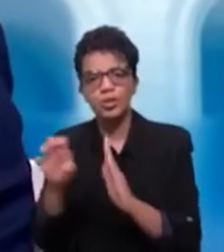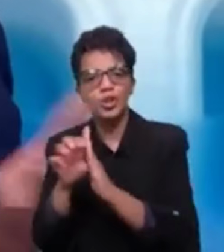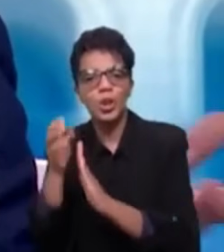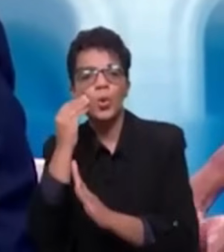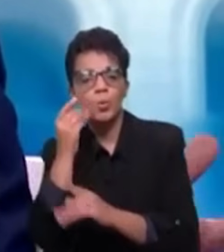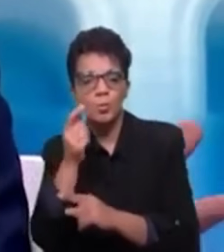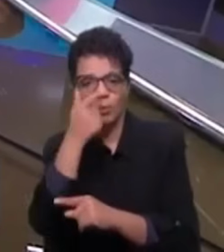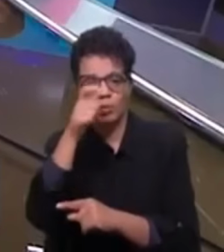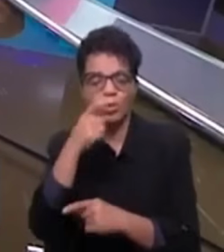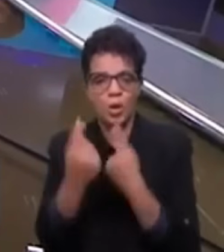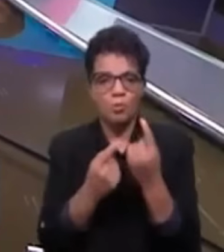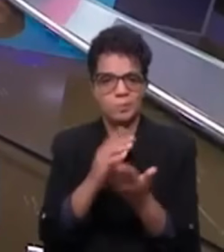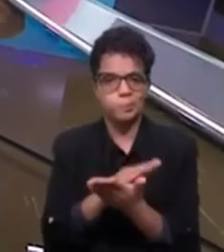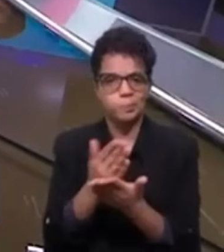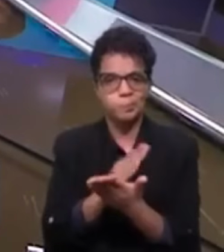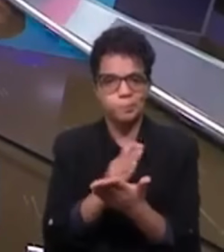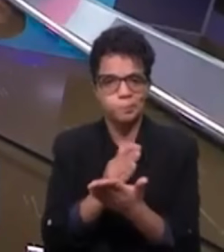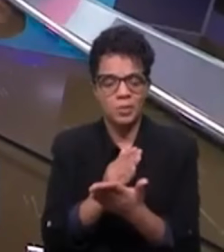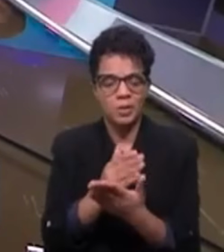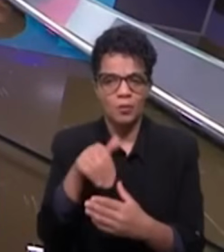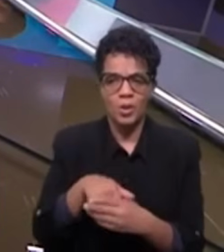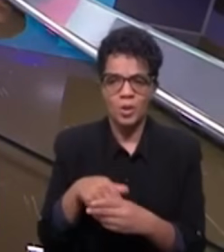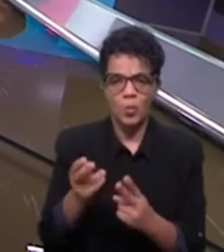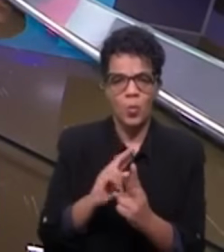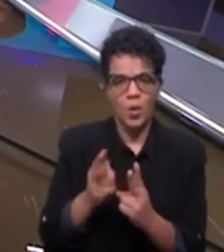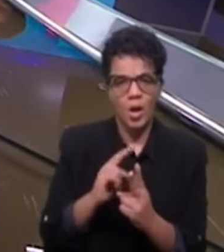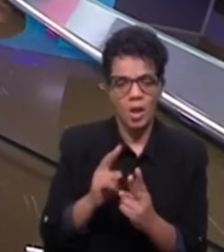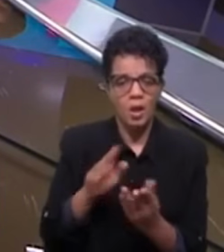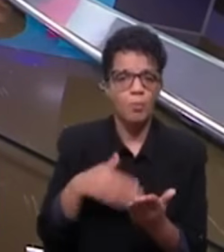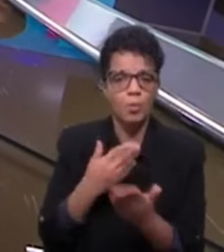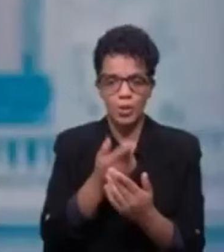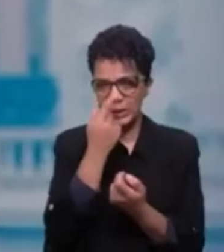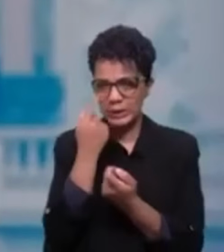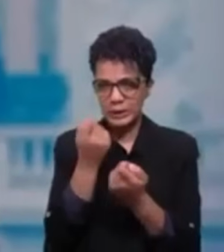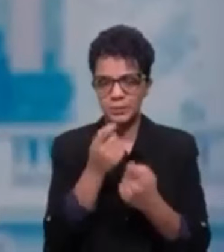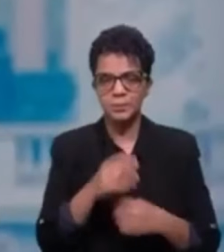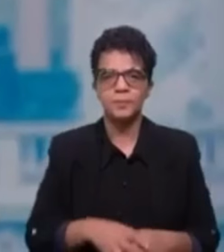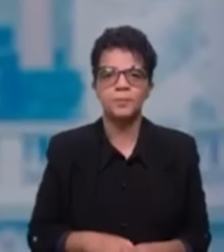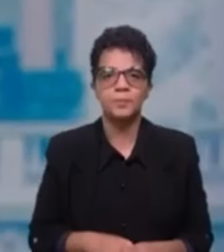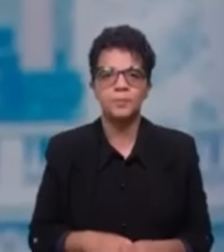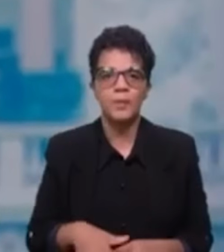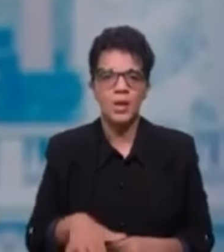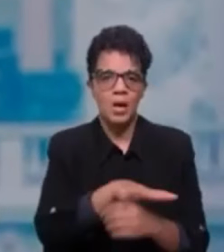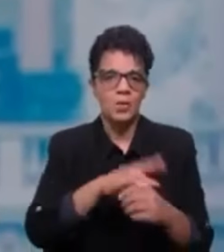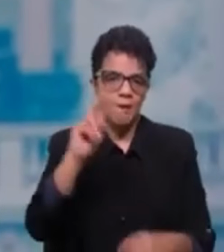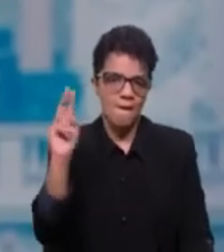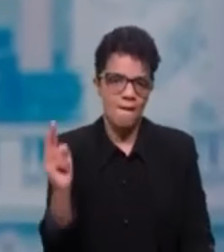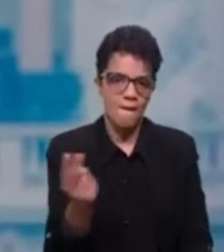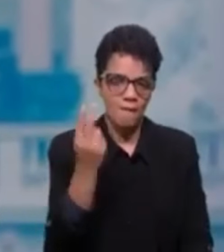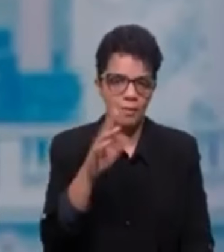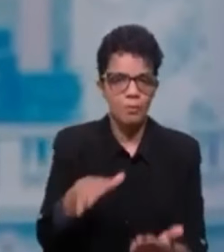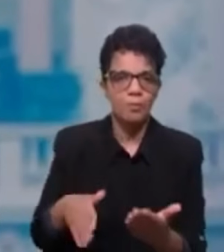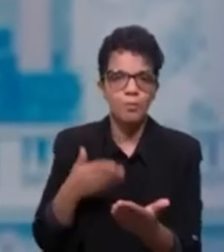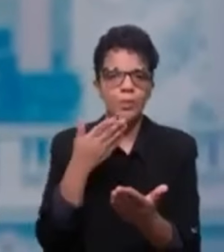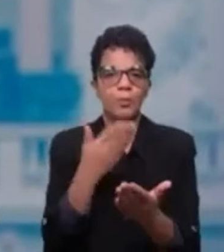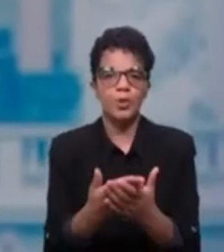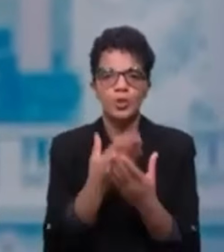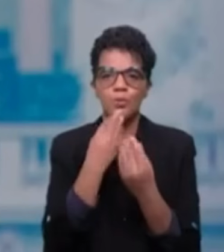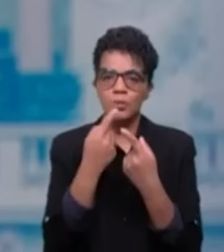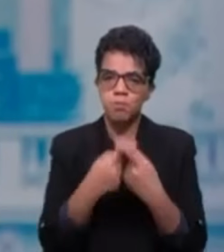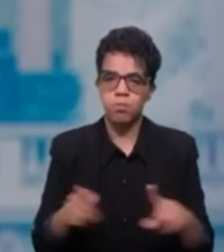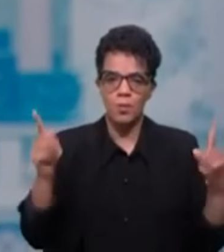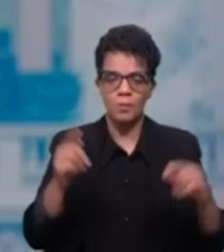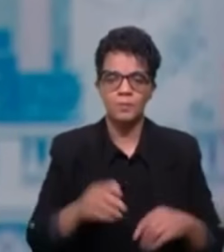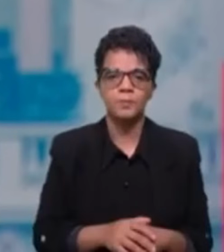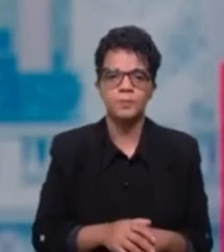alguns eleitores estão indecisos em quem votar se se se se a proposta parece semelhante há duas áreas onde as propostas são muito distintas da